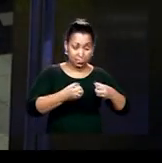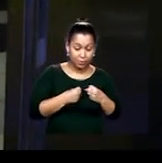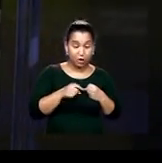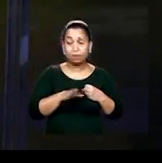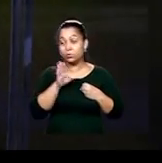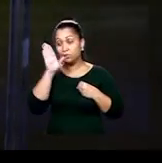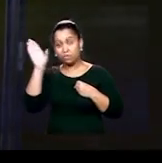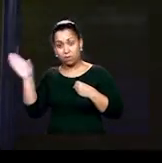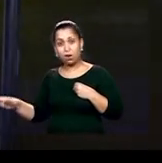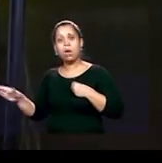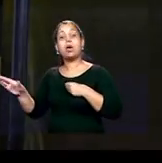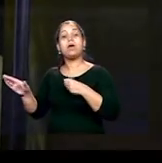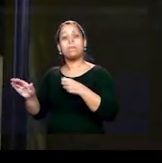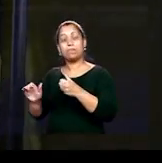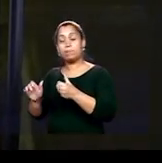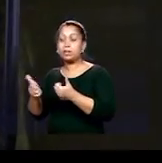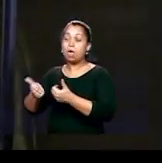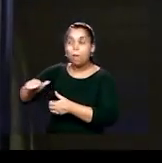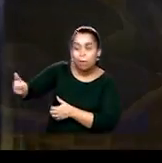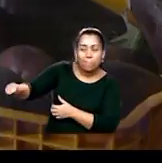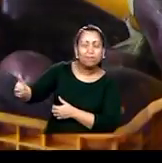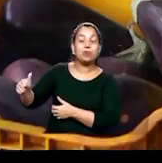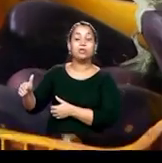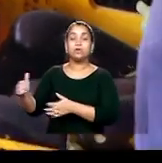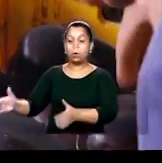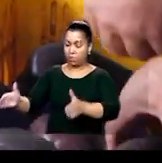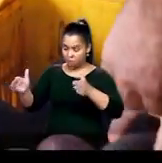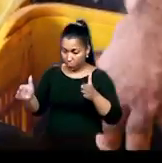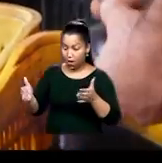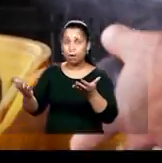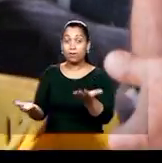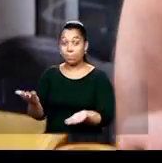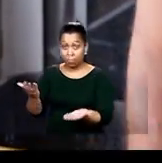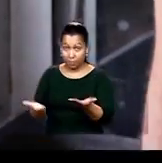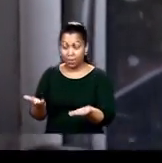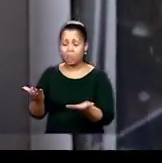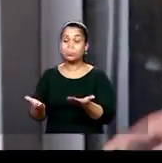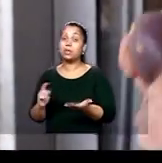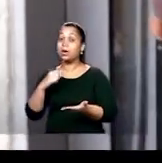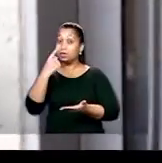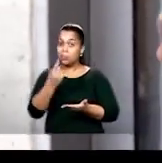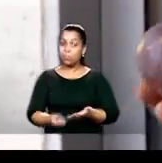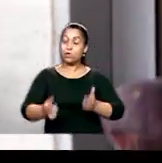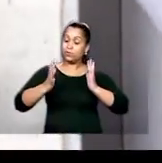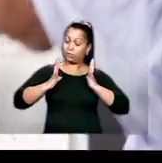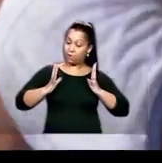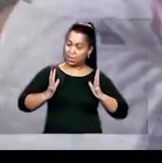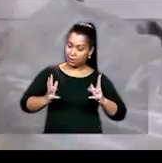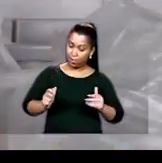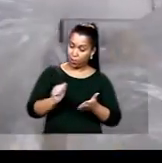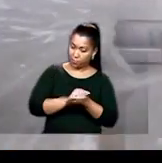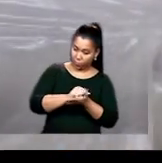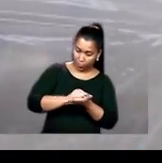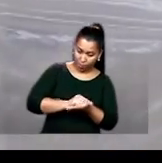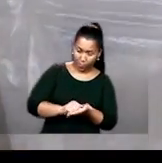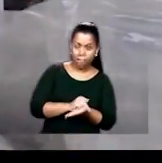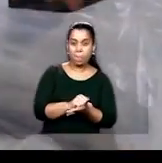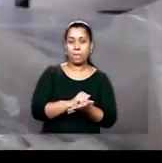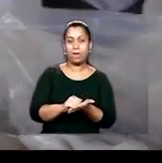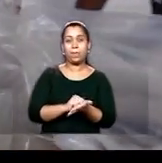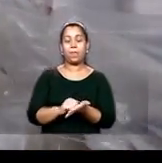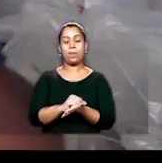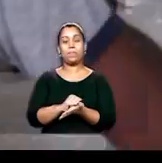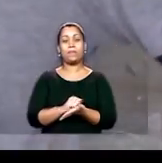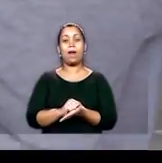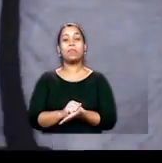lá para dentro para fazer o processamento dos alimentos. Pego o alimento, pesa ele, daí depois a gente vai higienizar ele, que põe com